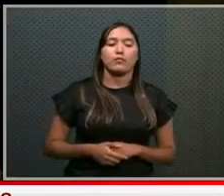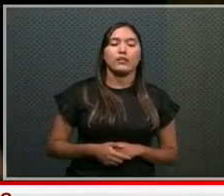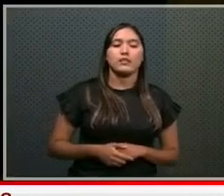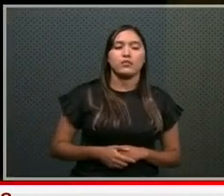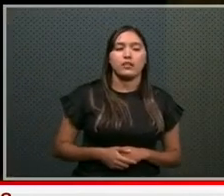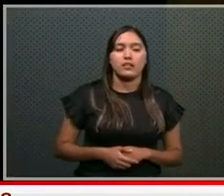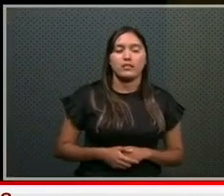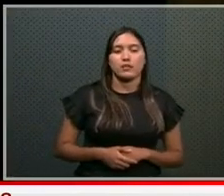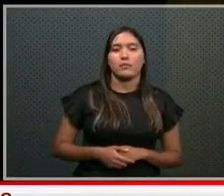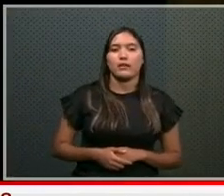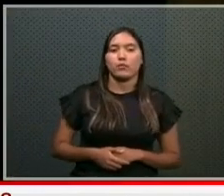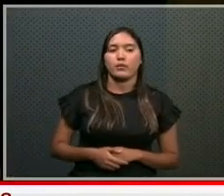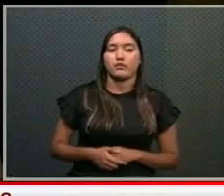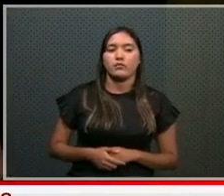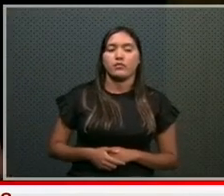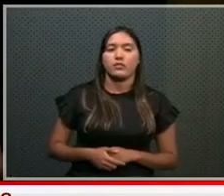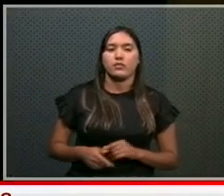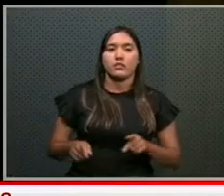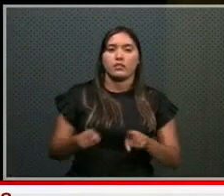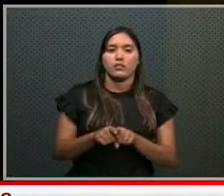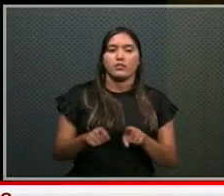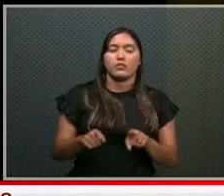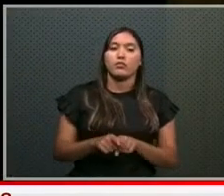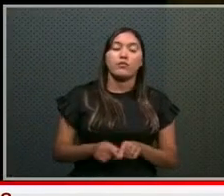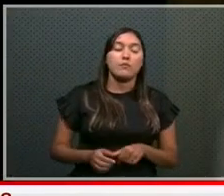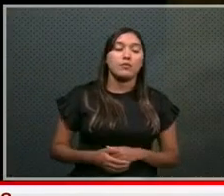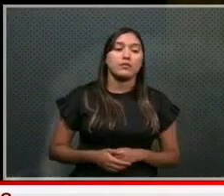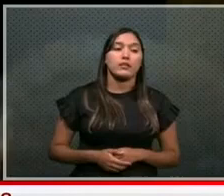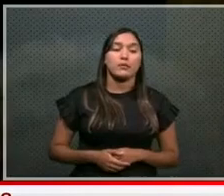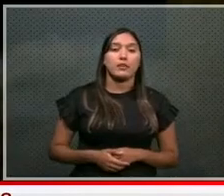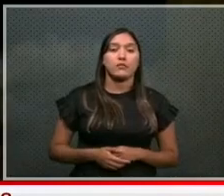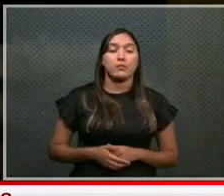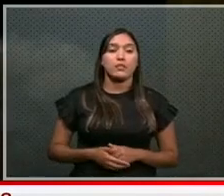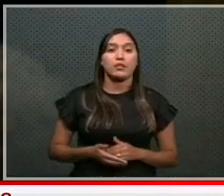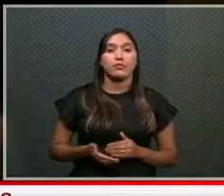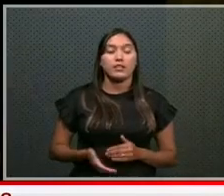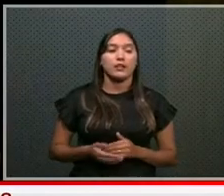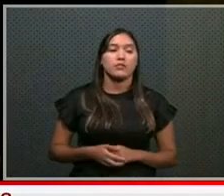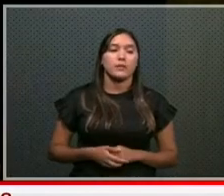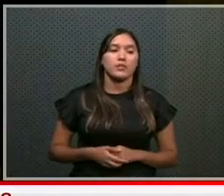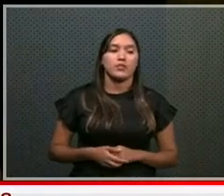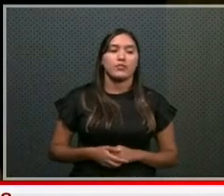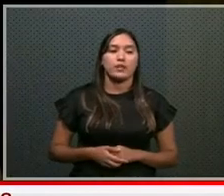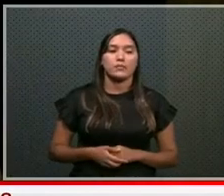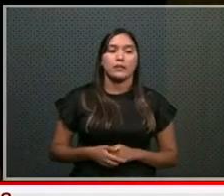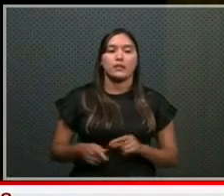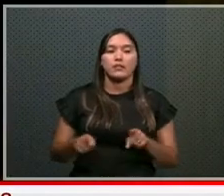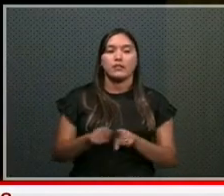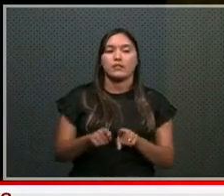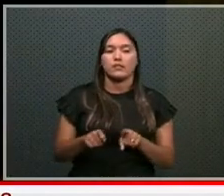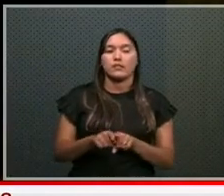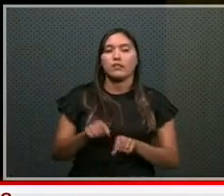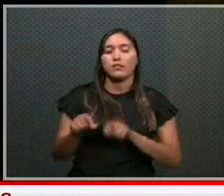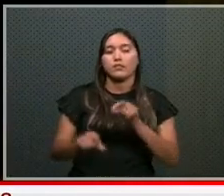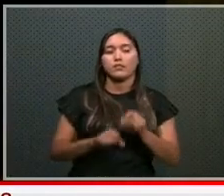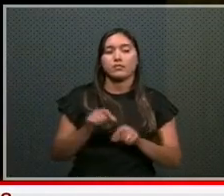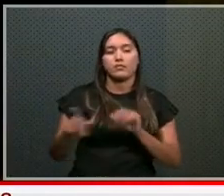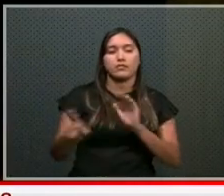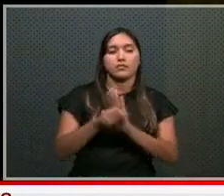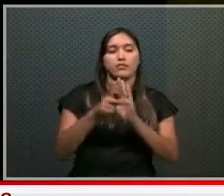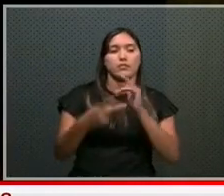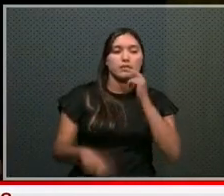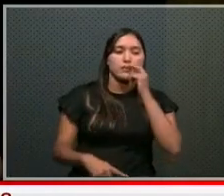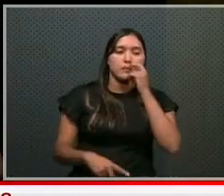a nossa Embrapa tem sido fundamental tem sido importante nesse